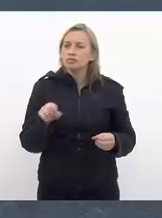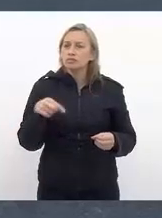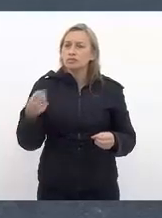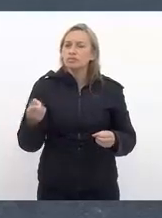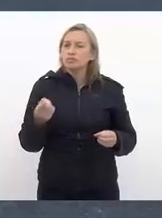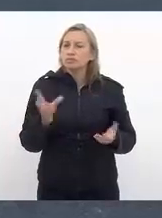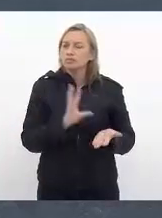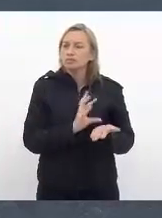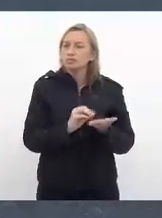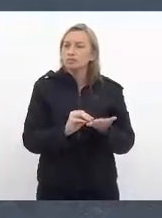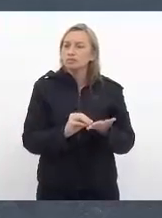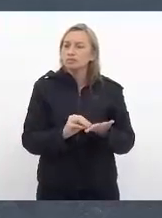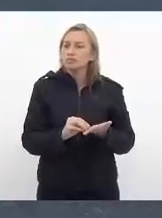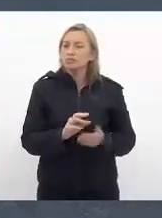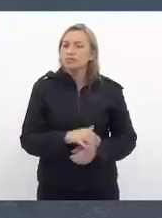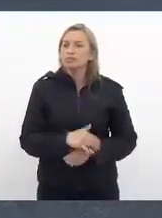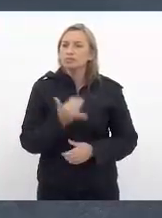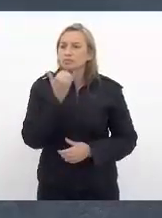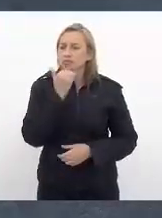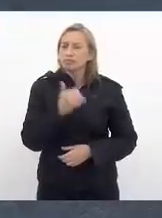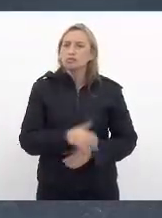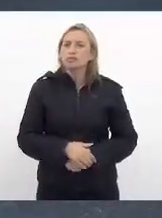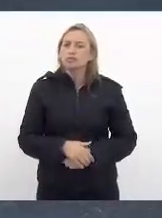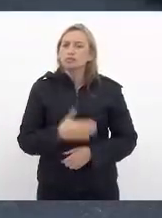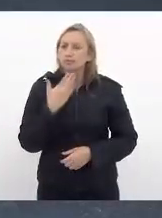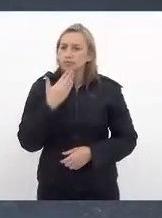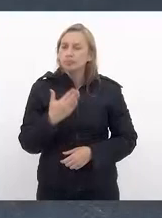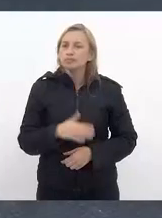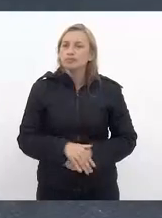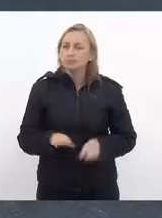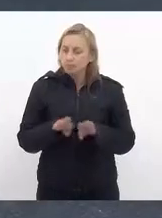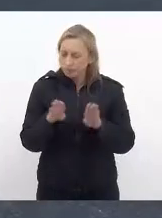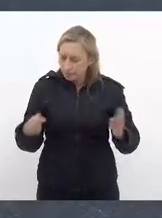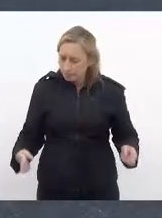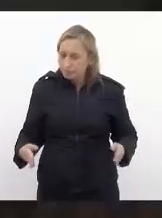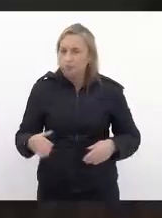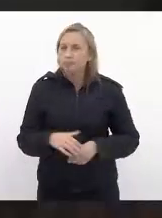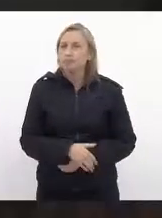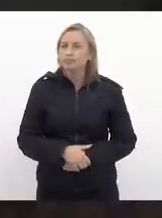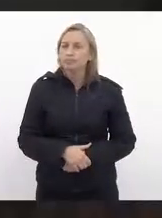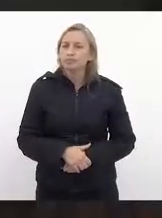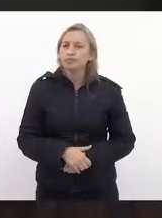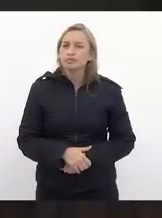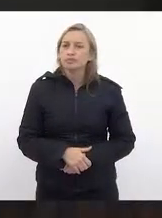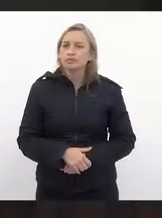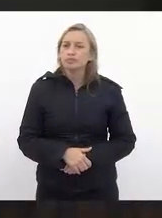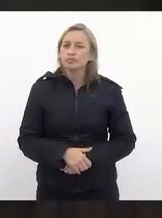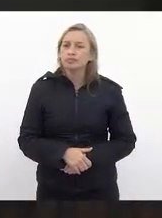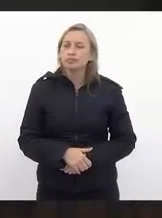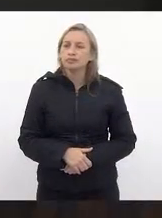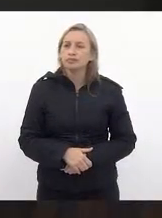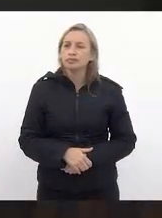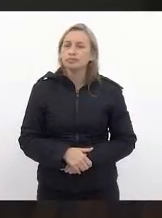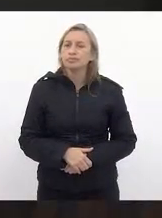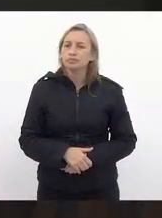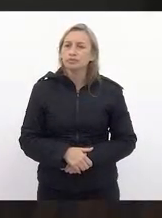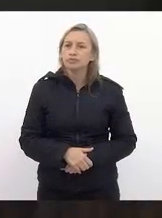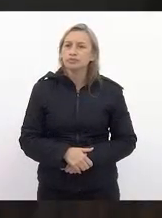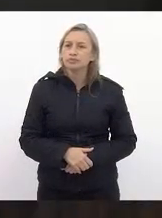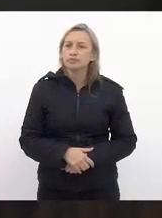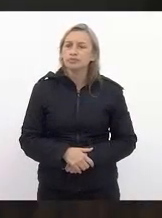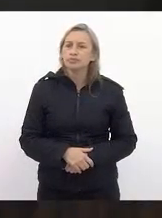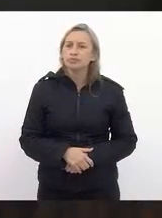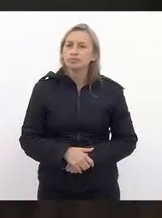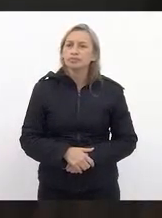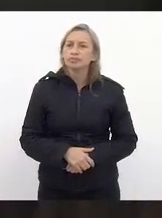em pauta na próxima sessão desculpa Pedirei a noiva nos 7 que pudesse trazer de